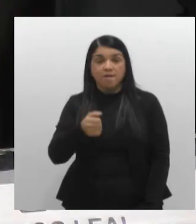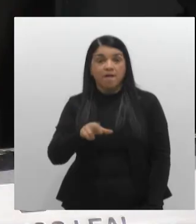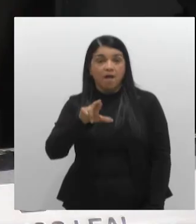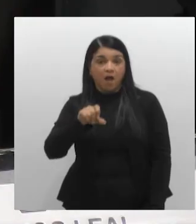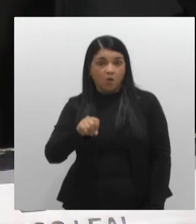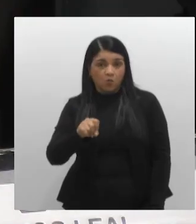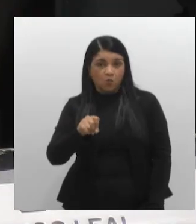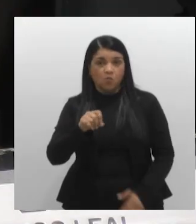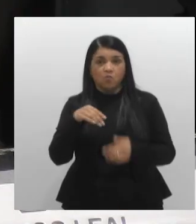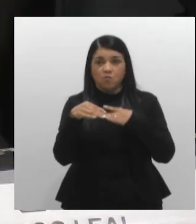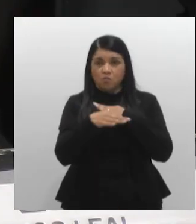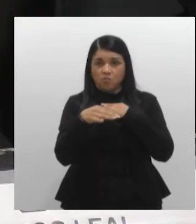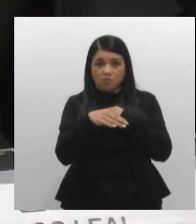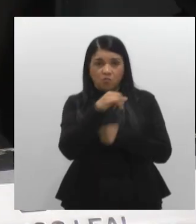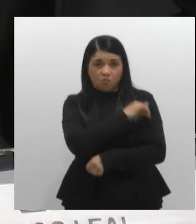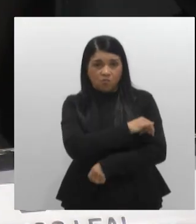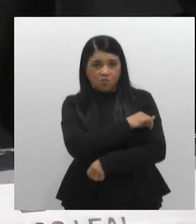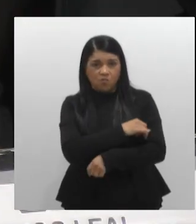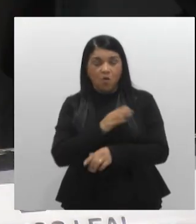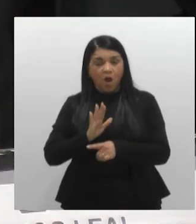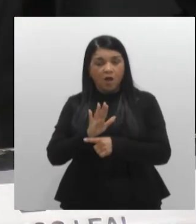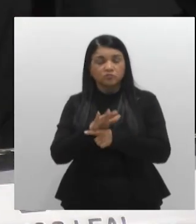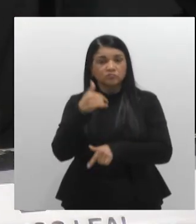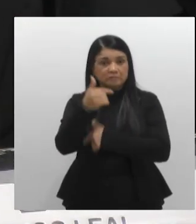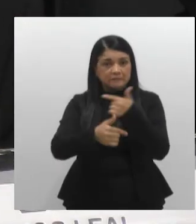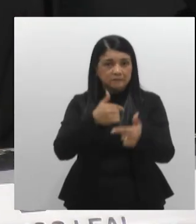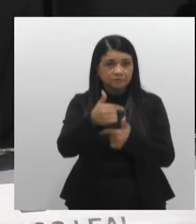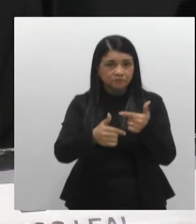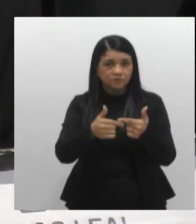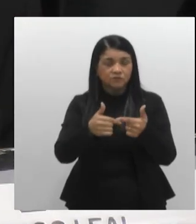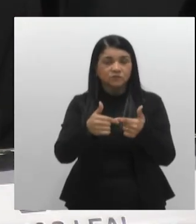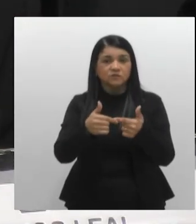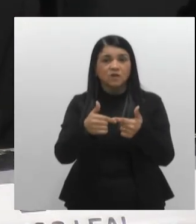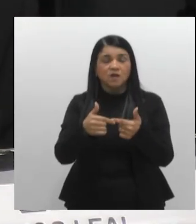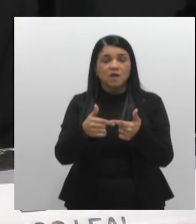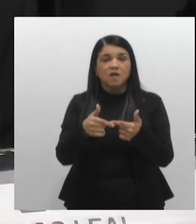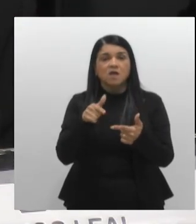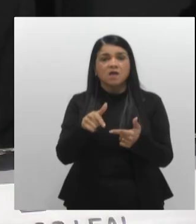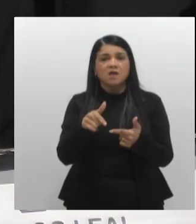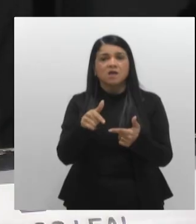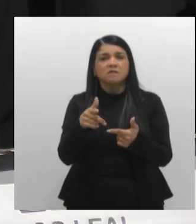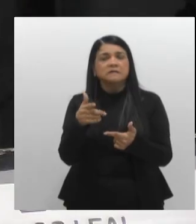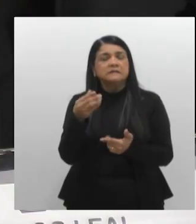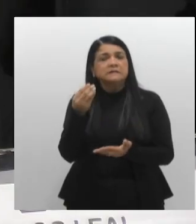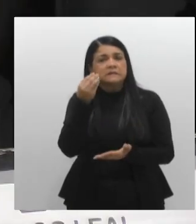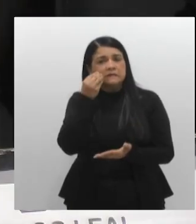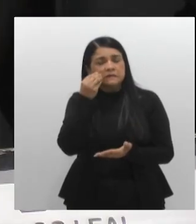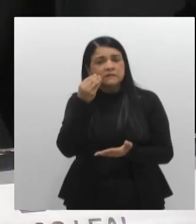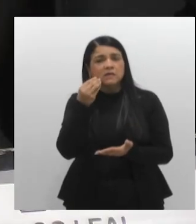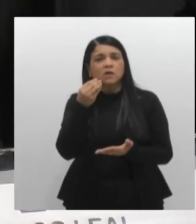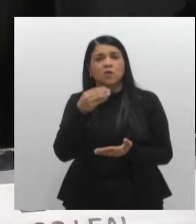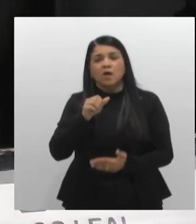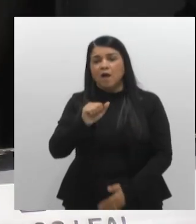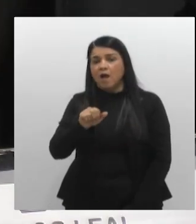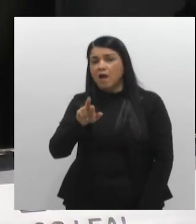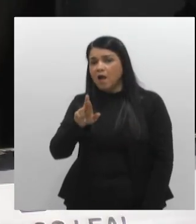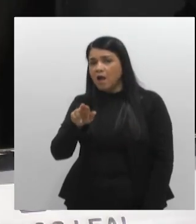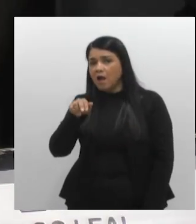ajudei a fazer um trabalho que era a recuperação do arquivo histórico, o